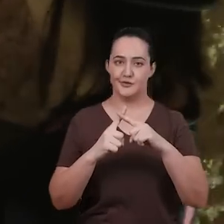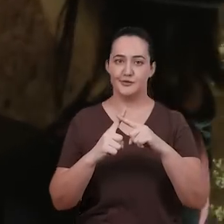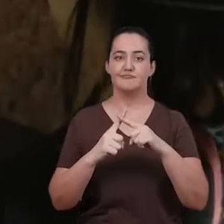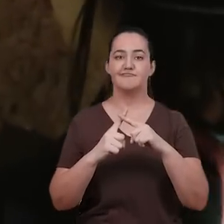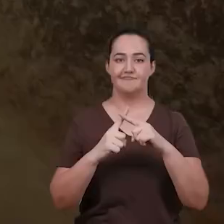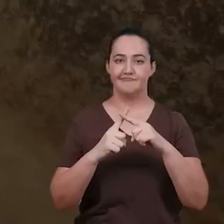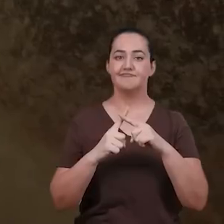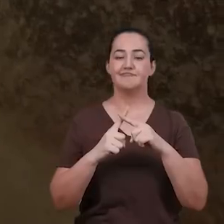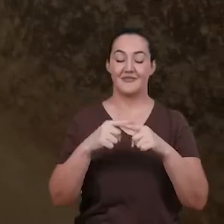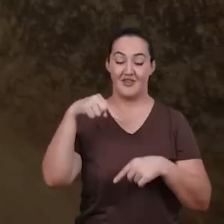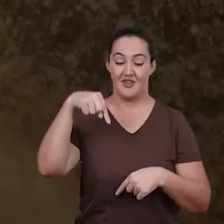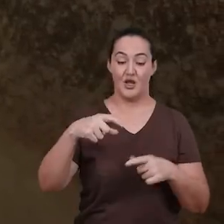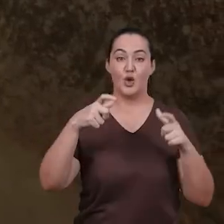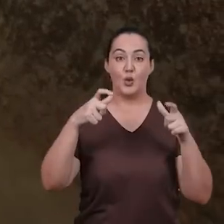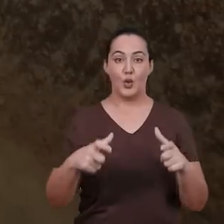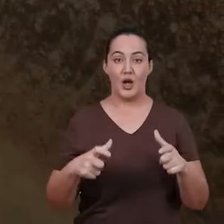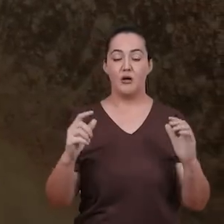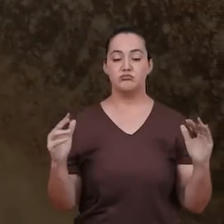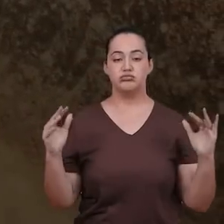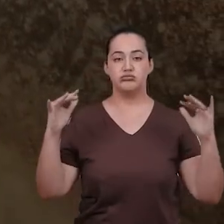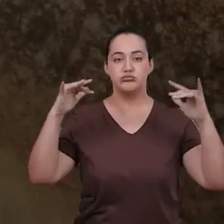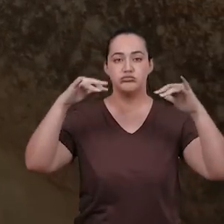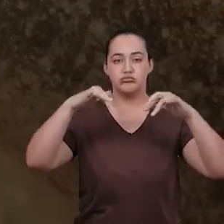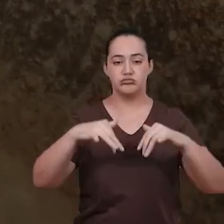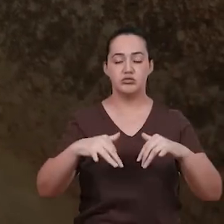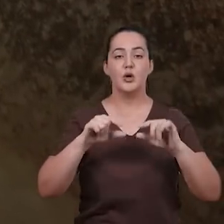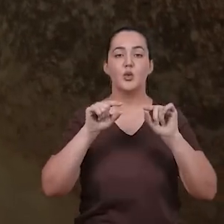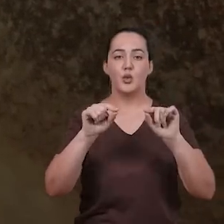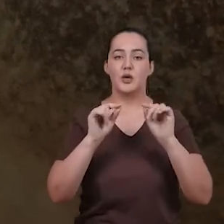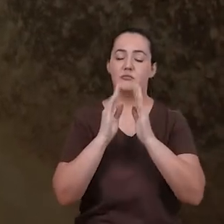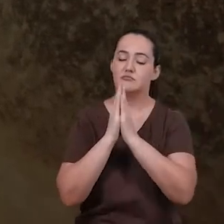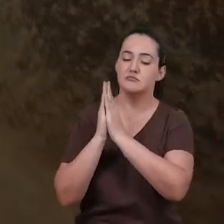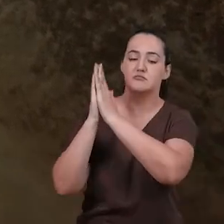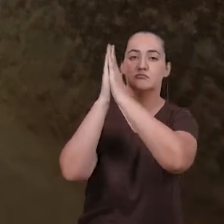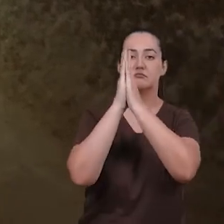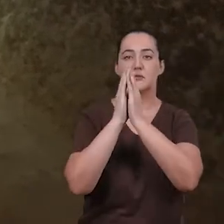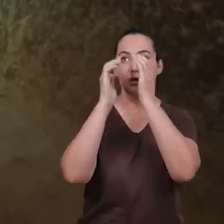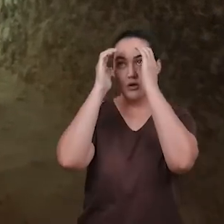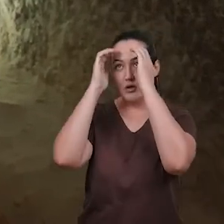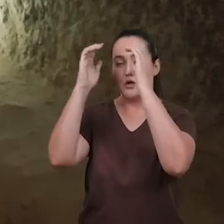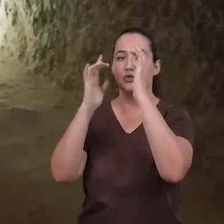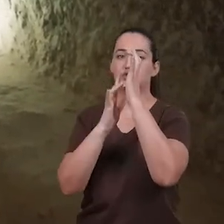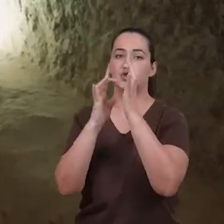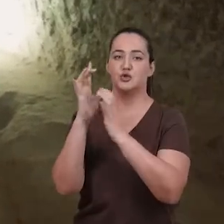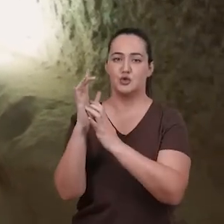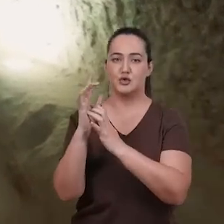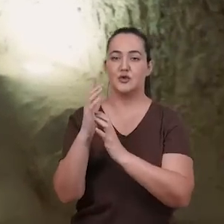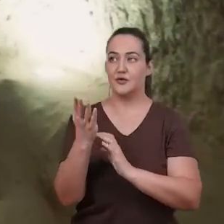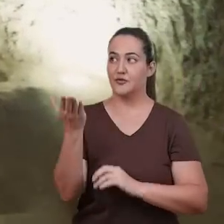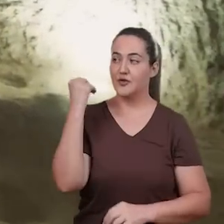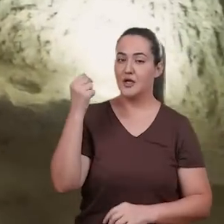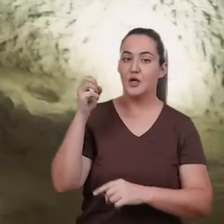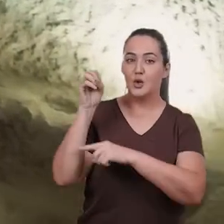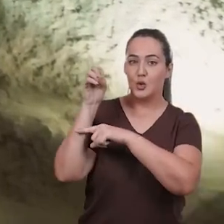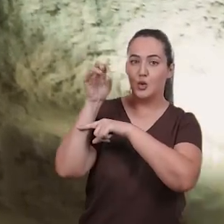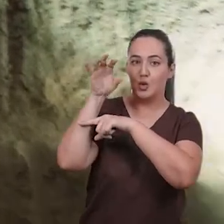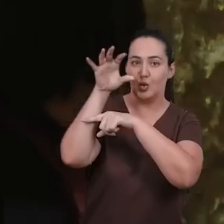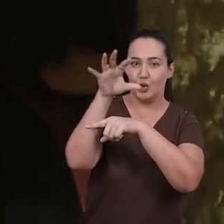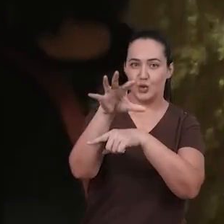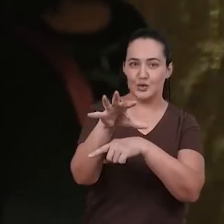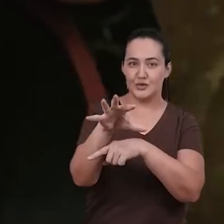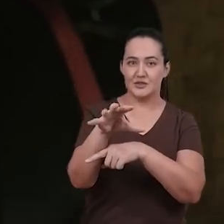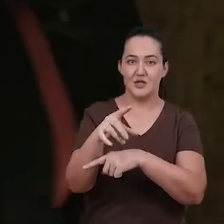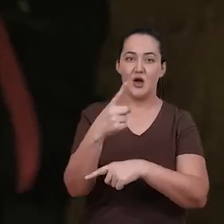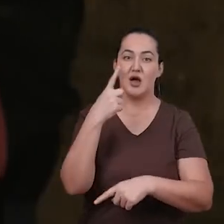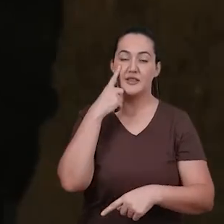cidade subterrânea. Nesse lugar, eles se reuniam para devotar a sua vida a Jesus. Eu vou pedir o Vacian para vir aqui com a luz. Nós